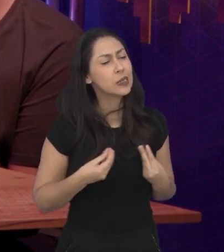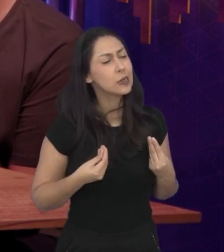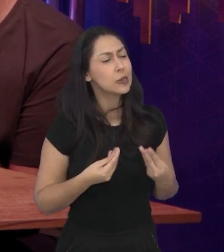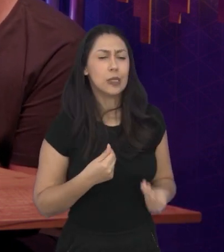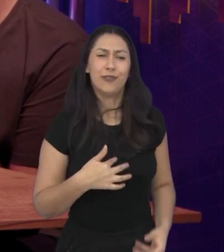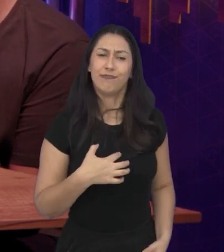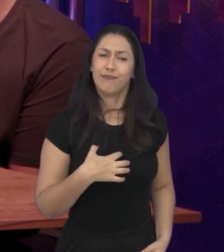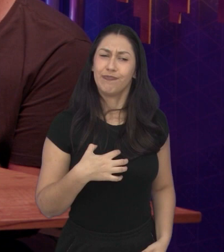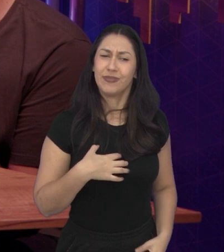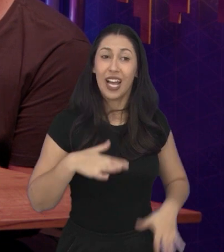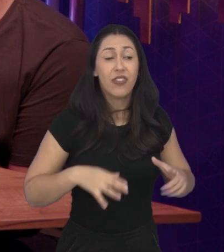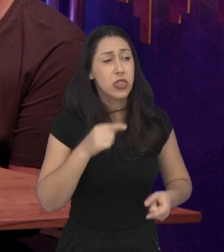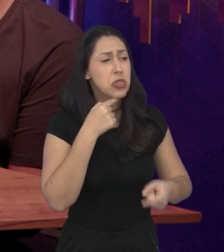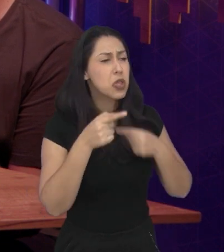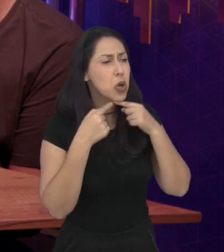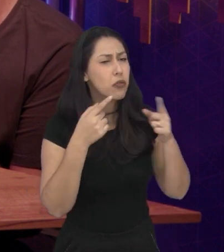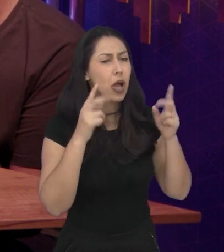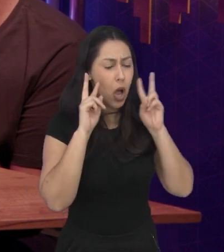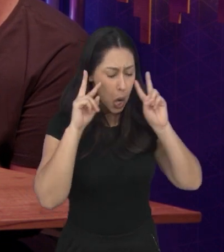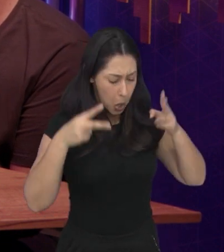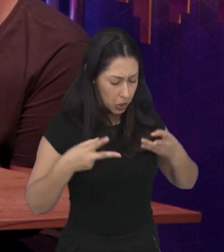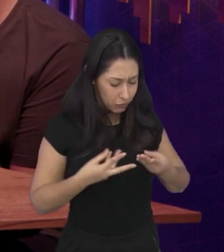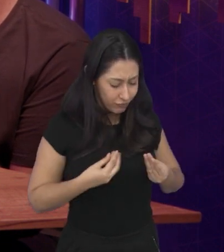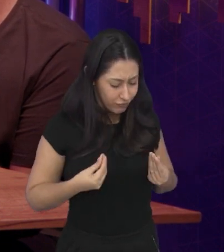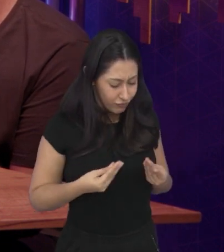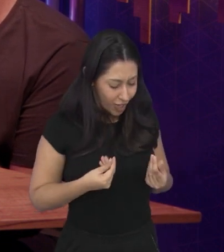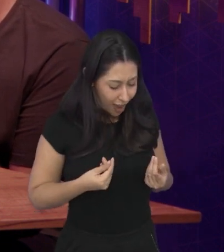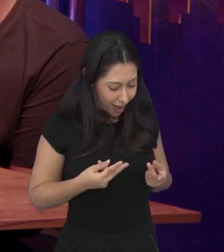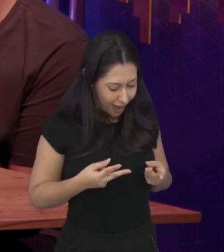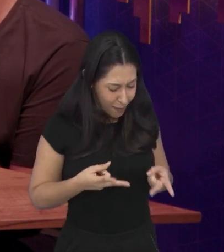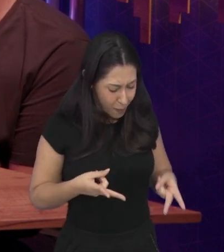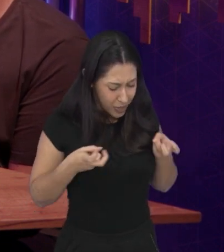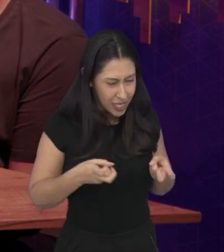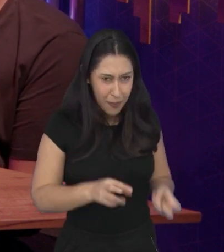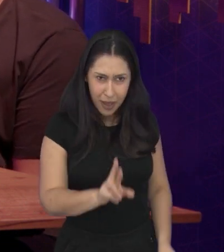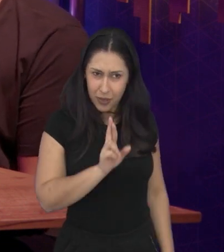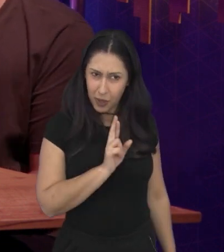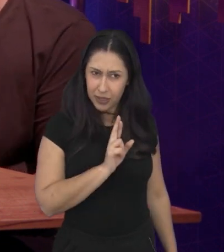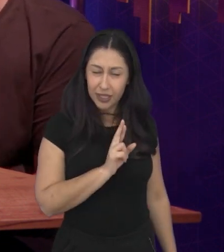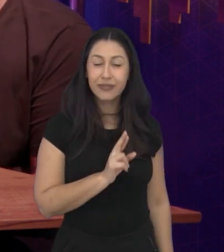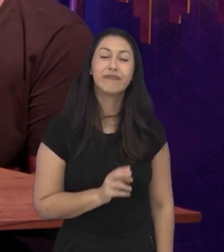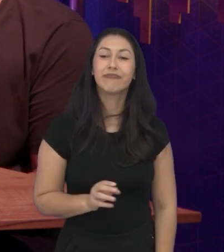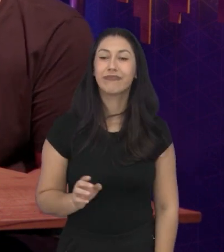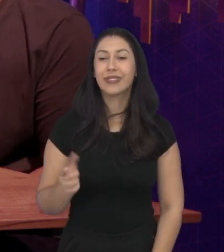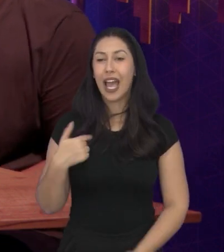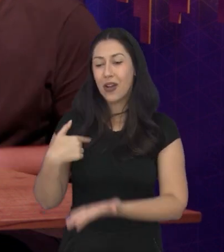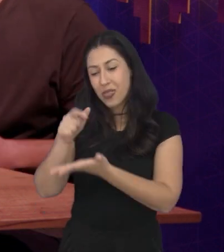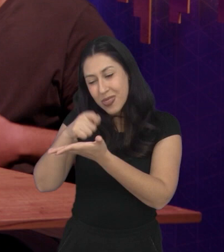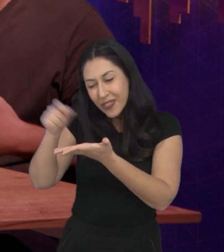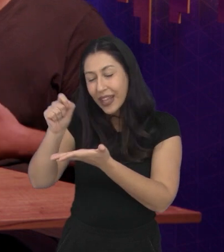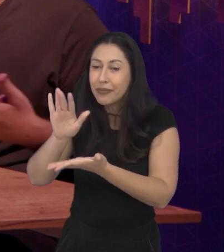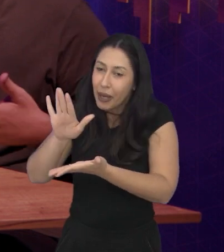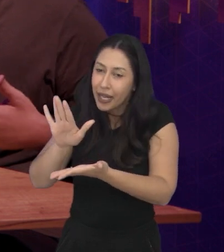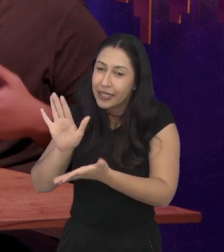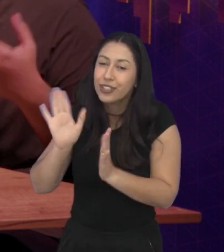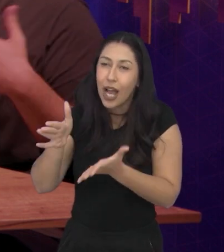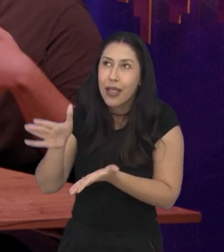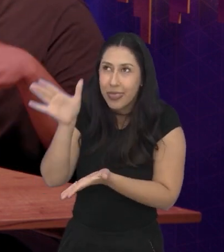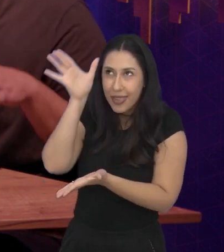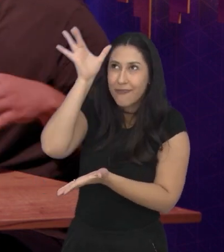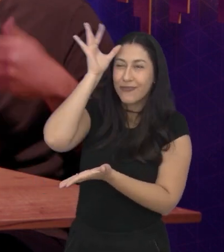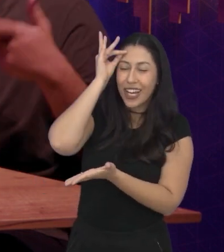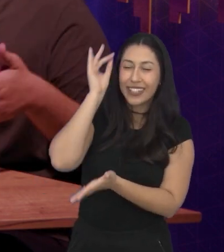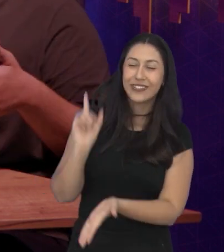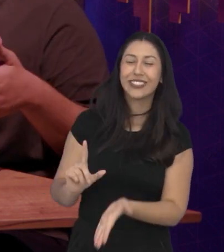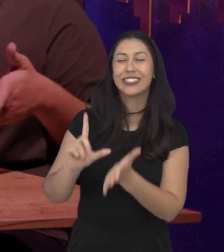quando a gente está muito indeciso, se a gente olha para dentro da gente, a gente encontra uma resposta, né? Exatamente, tá anotado aqui, né? Quer dizer, não anotei literalmente,